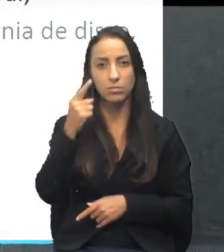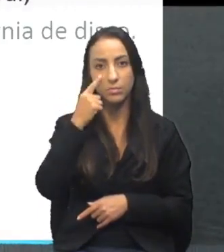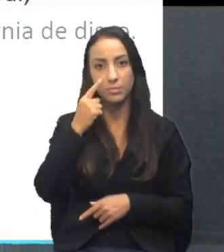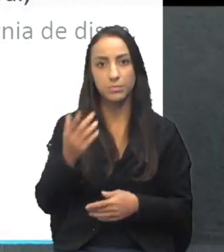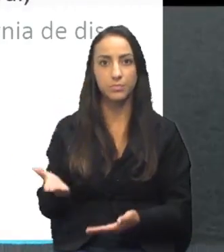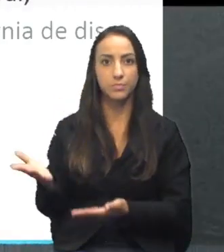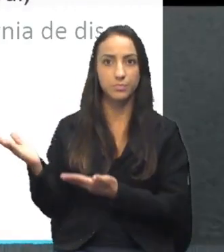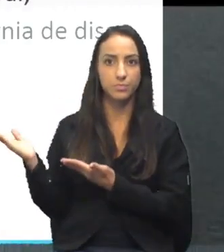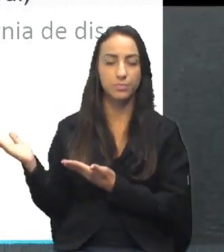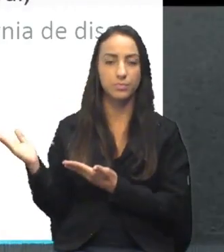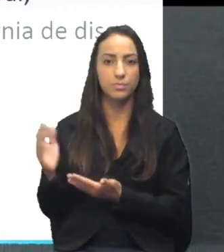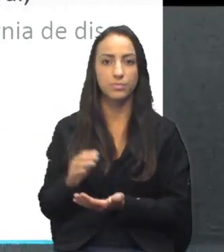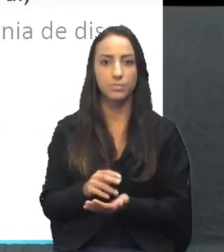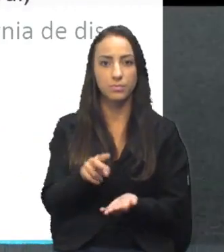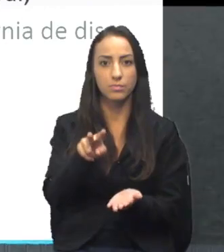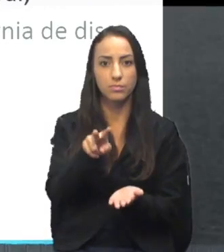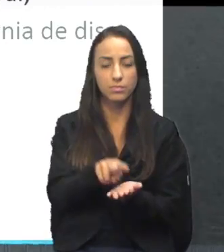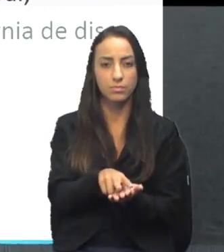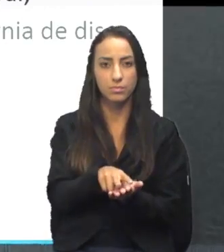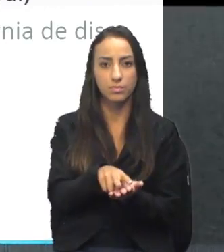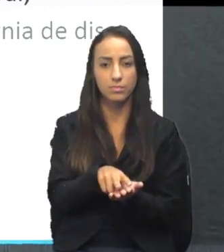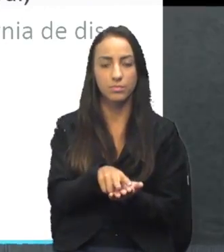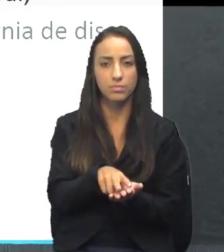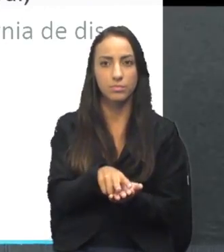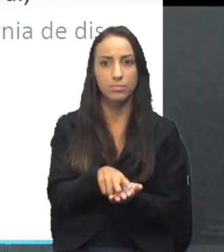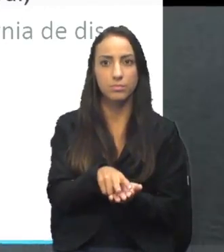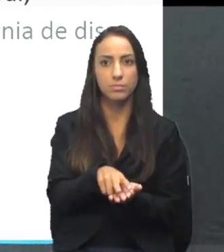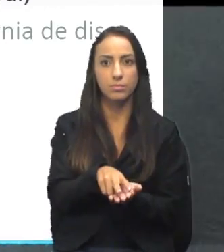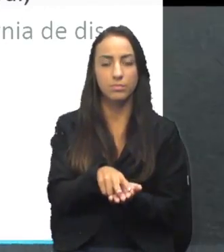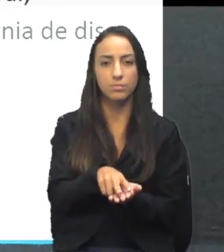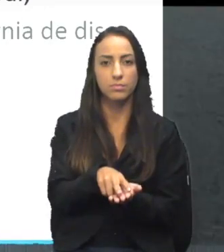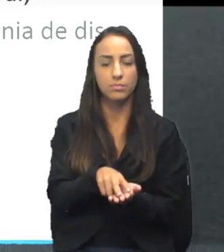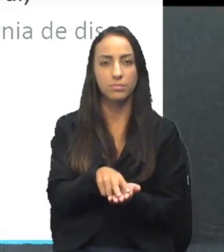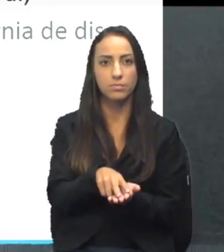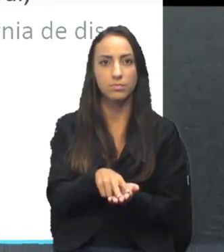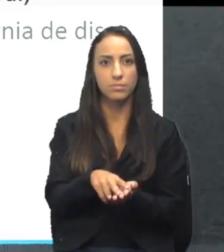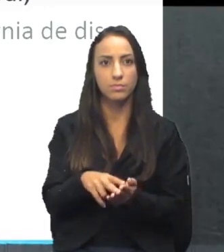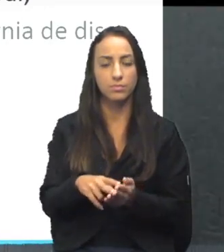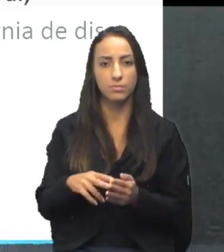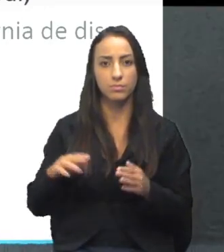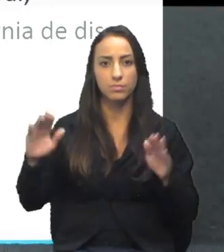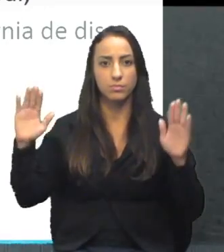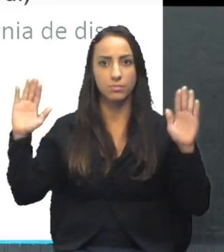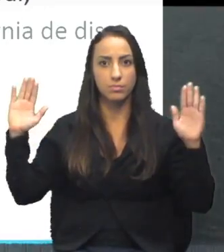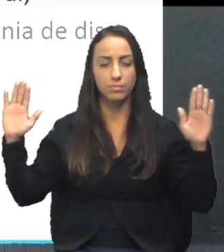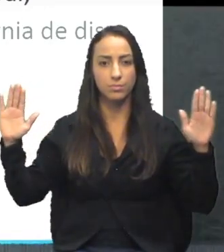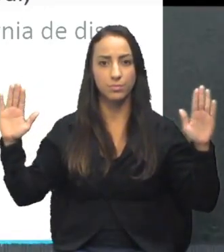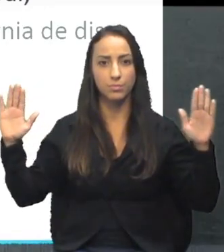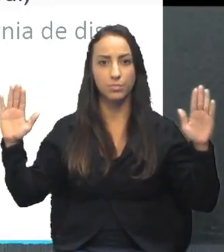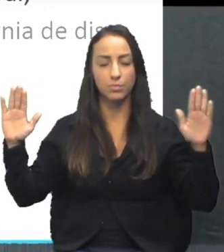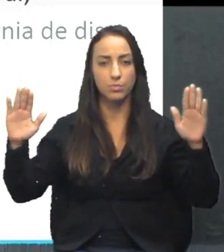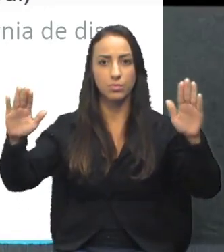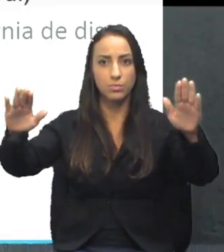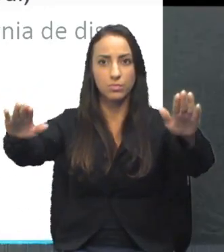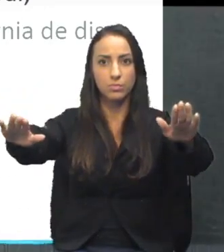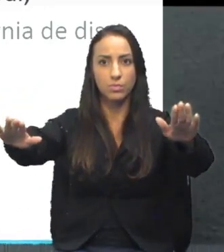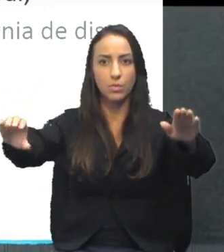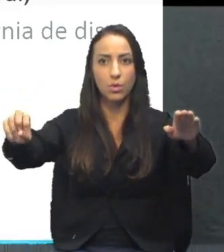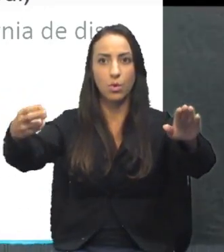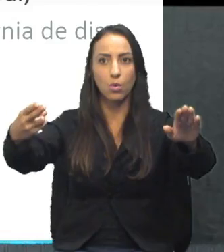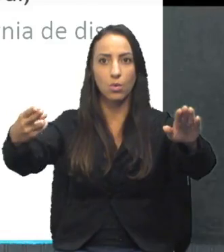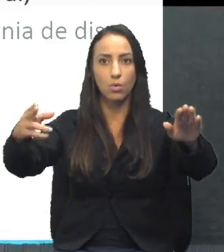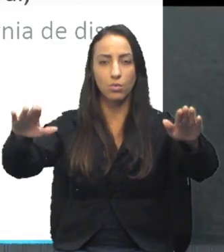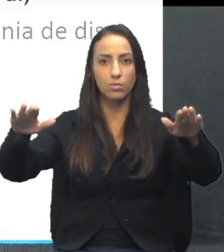fica deitado de abdômen para baixo, com os braços estendidos para frente,